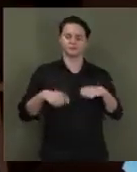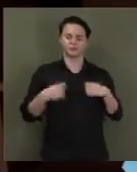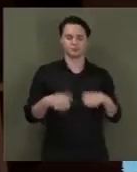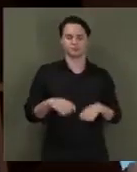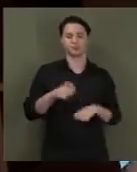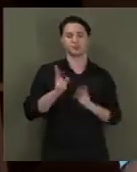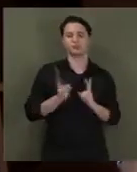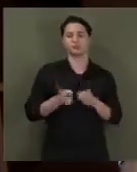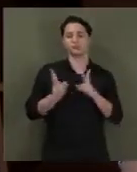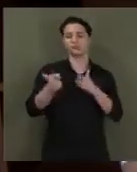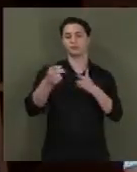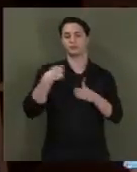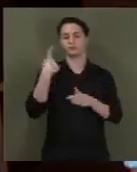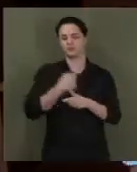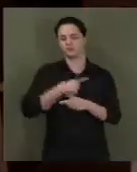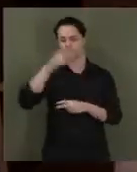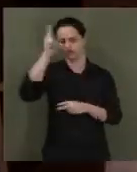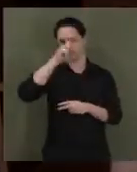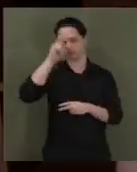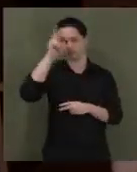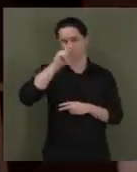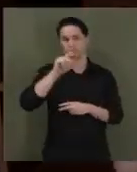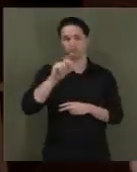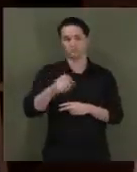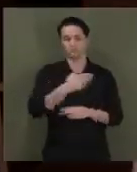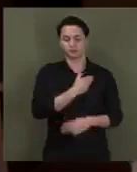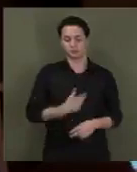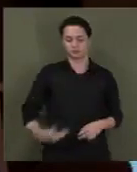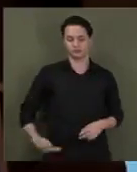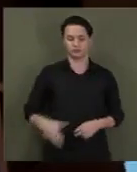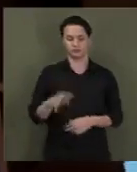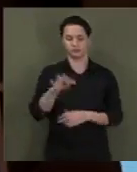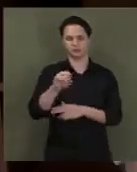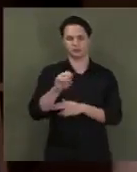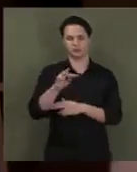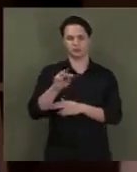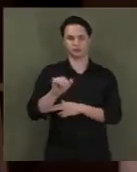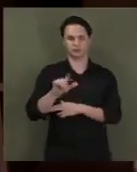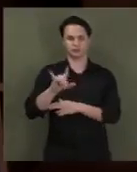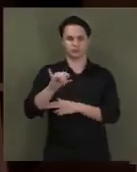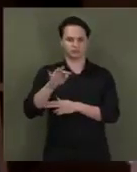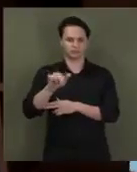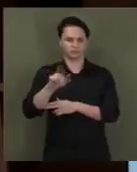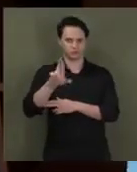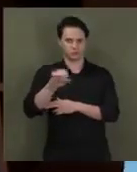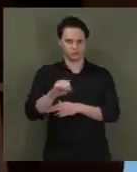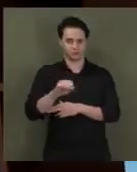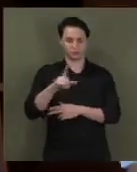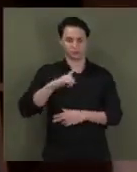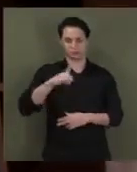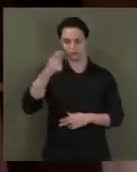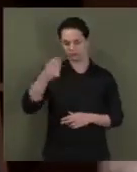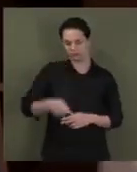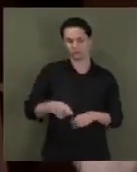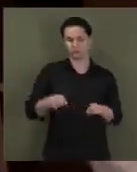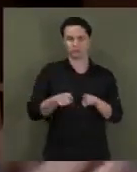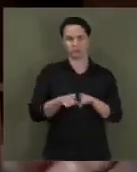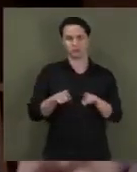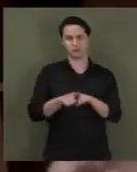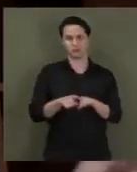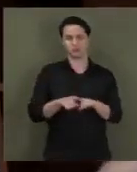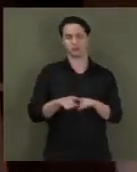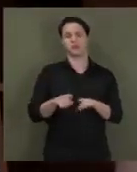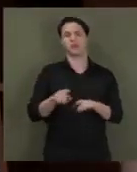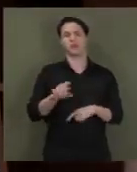sempre recordar os governos totalitários, as ditaduras e os estados de